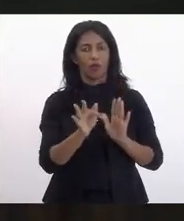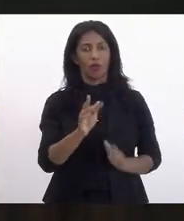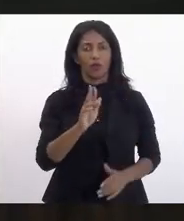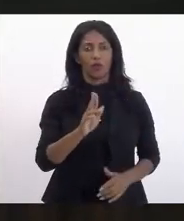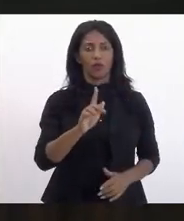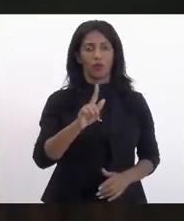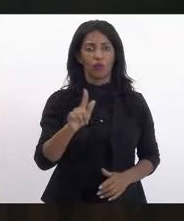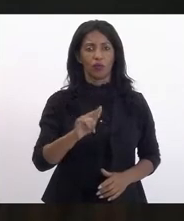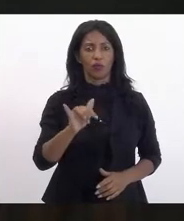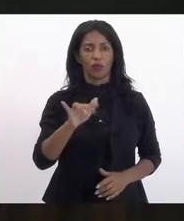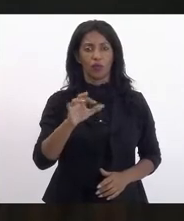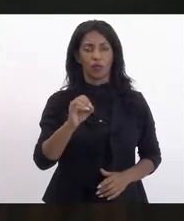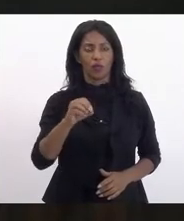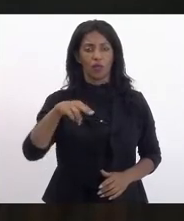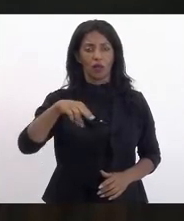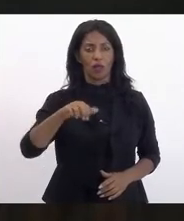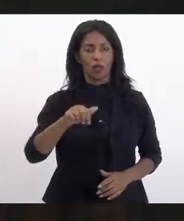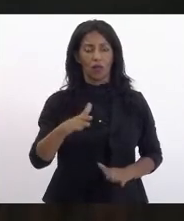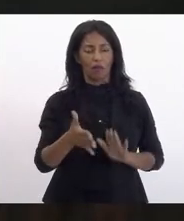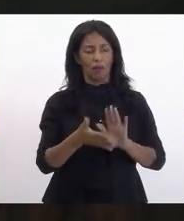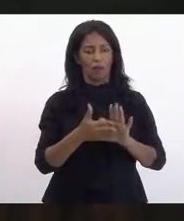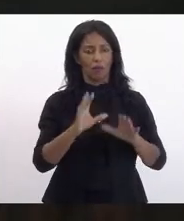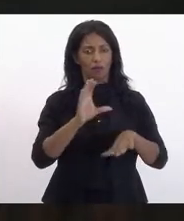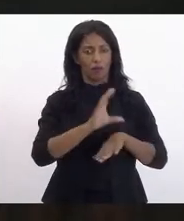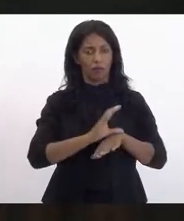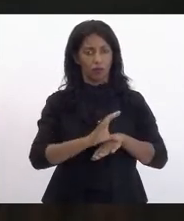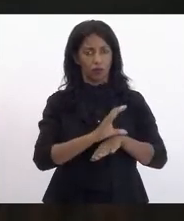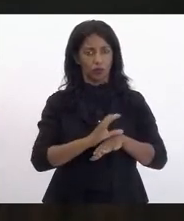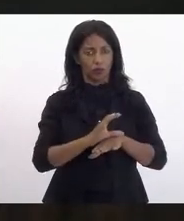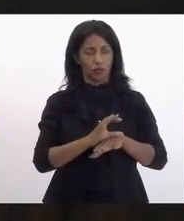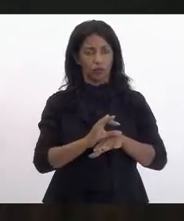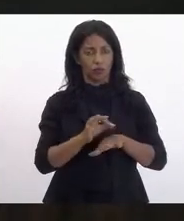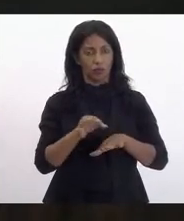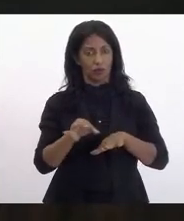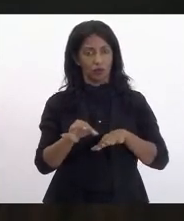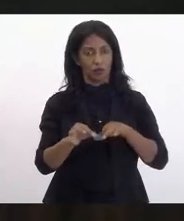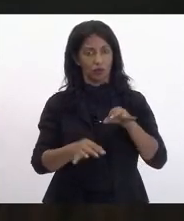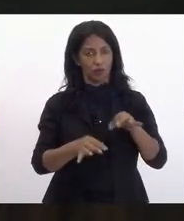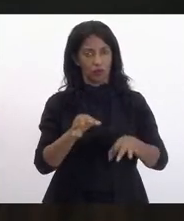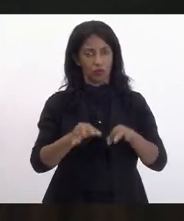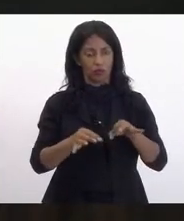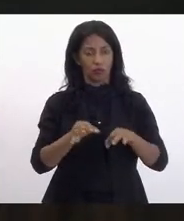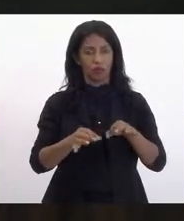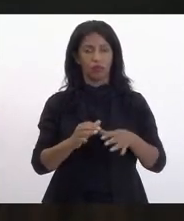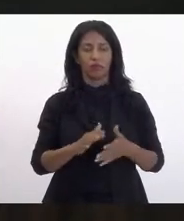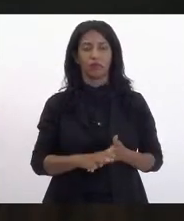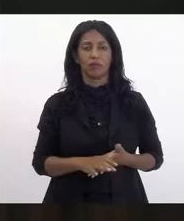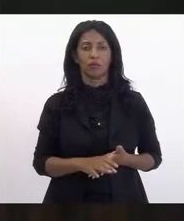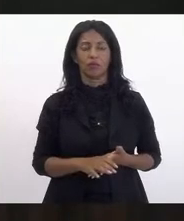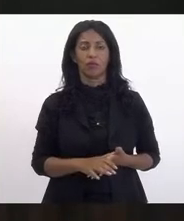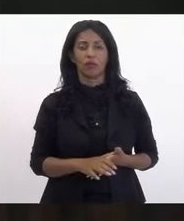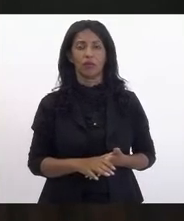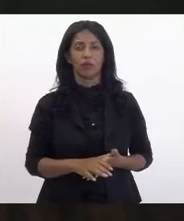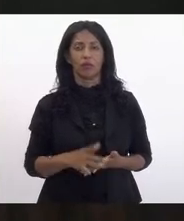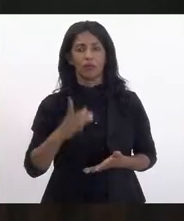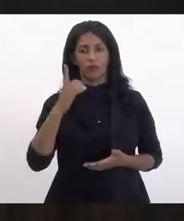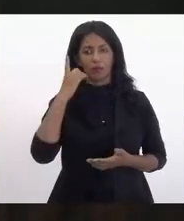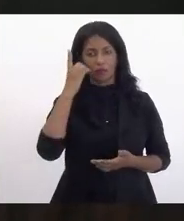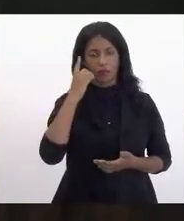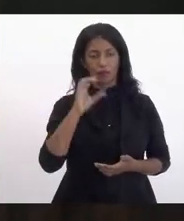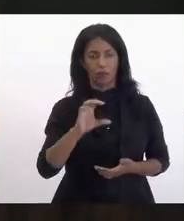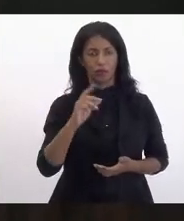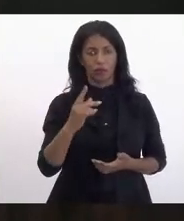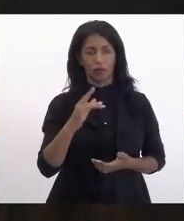Naval. Pareceres da Comissão de Constituição e Justiça pela juridicidade. Relatores. Deputado Chico